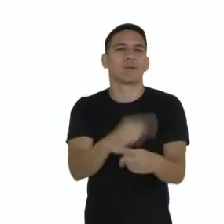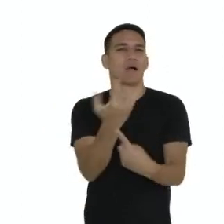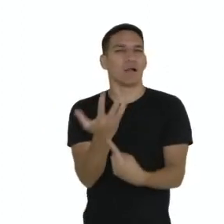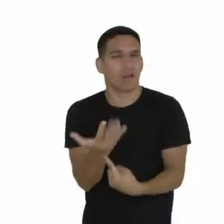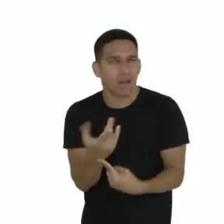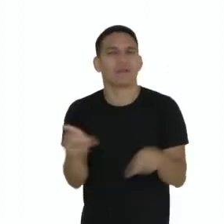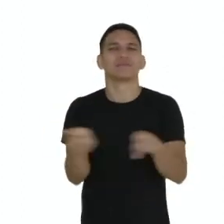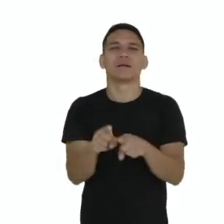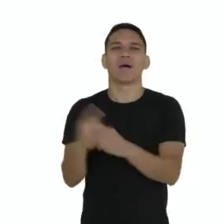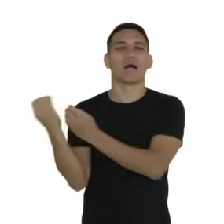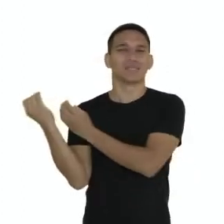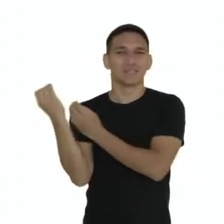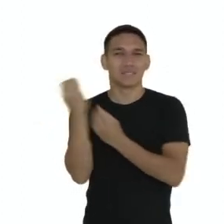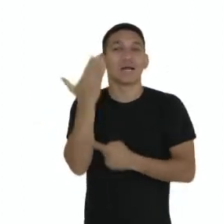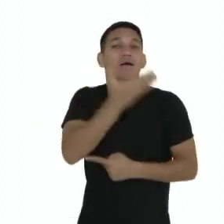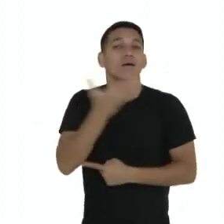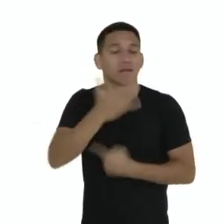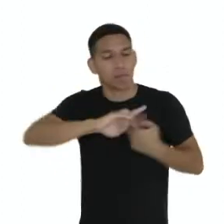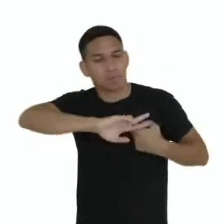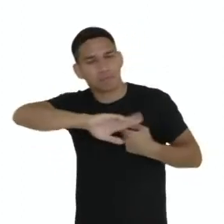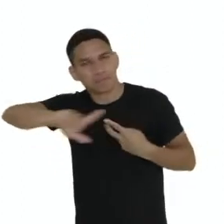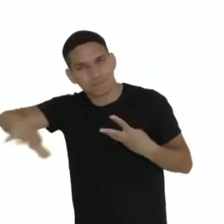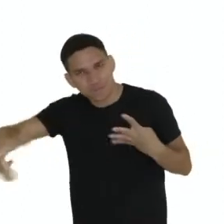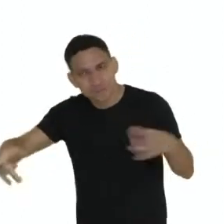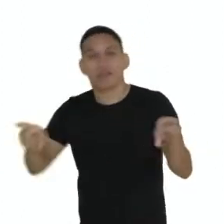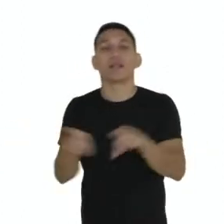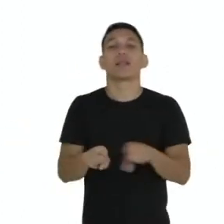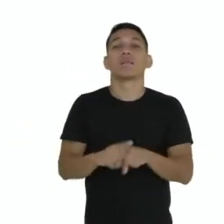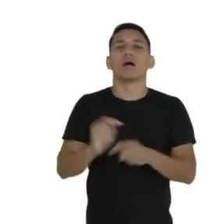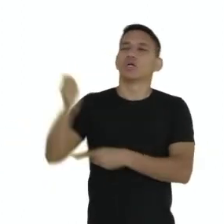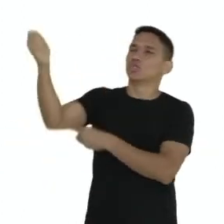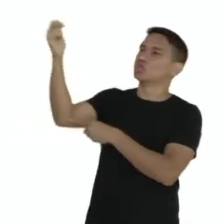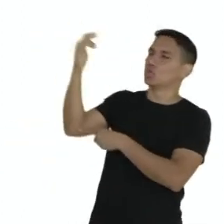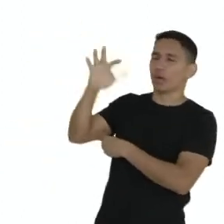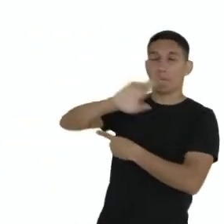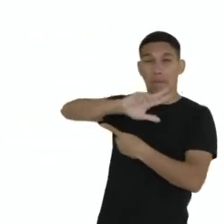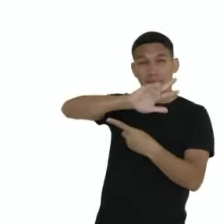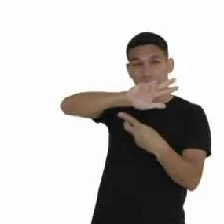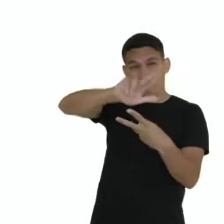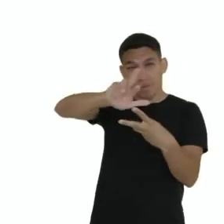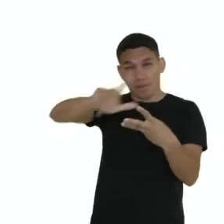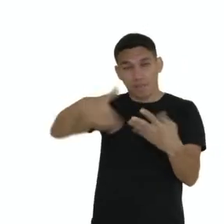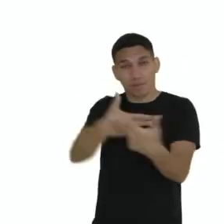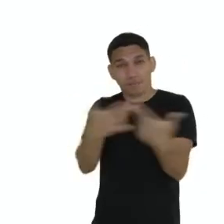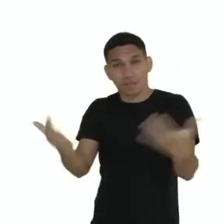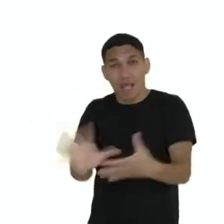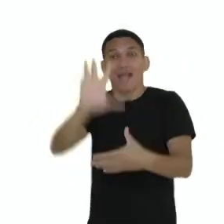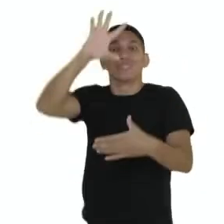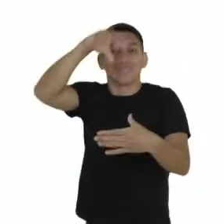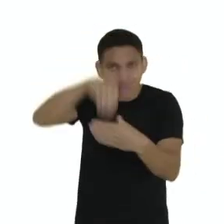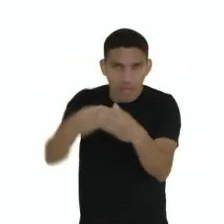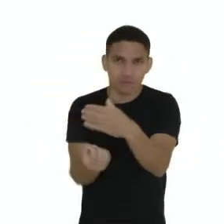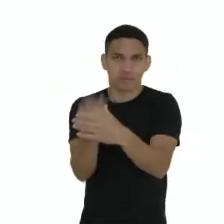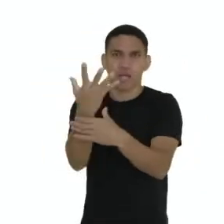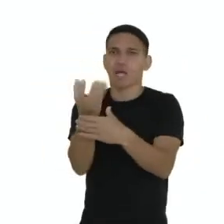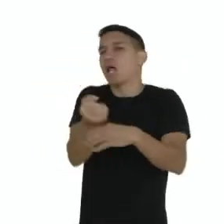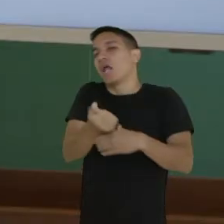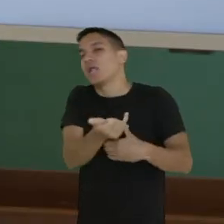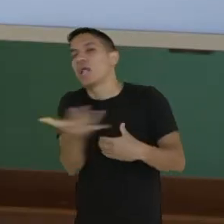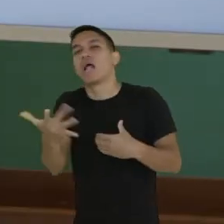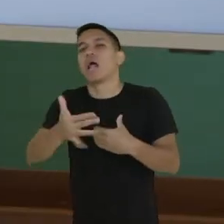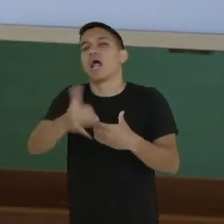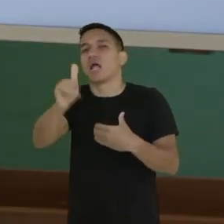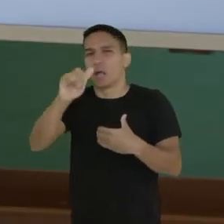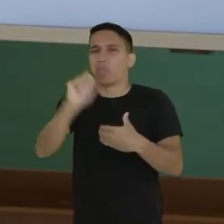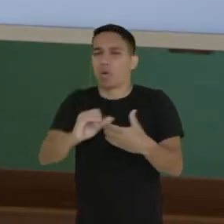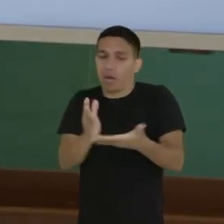natural, cana-de-açúcar e seus derivados, a energia solar, certo? E dentro dessa matriz energética nós podemos tirar uma